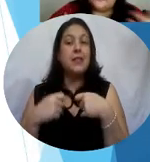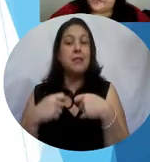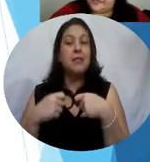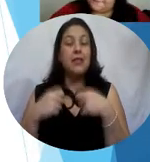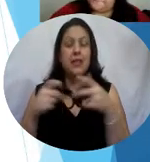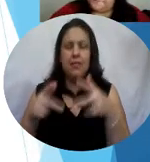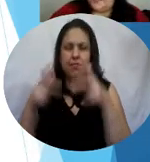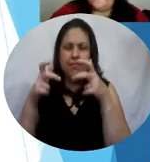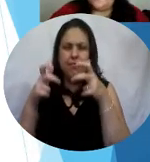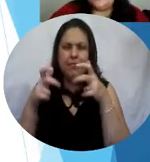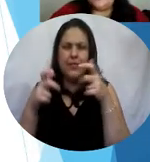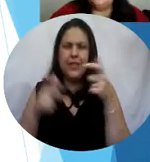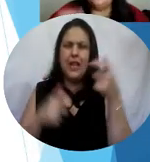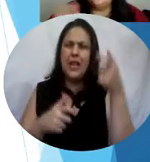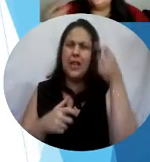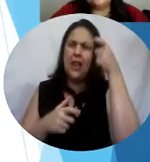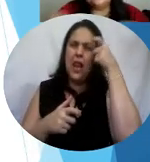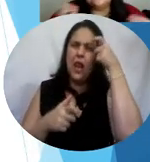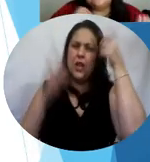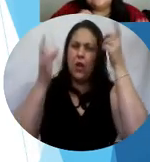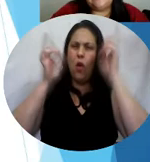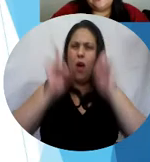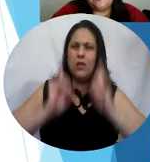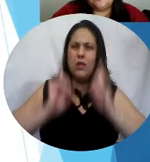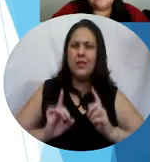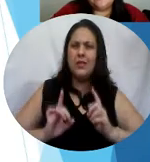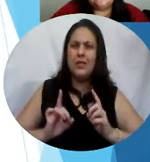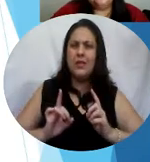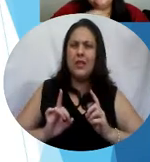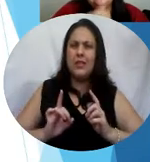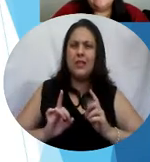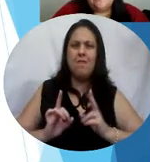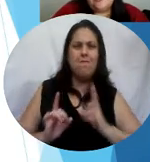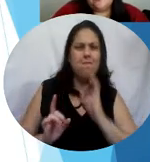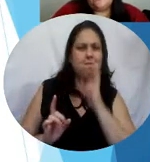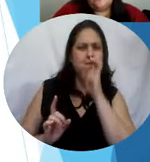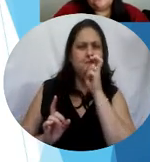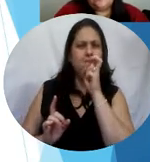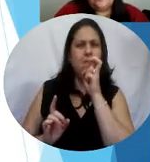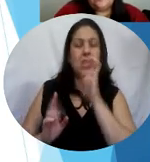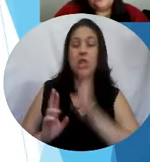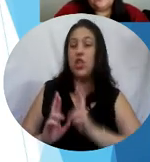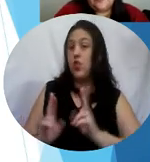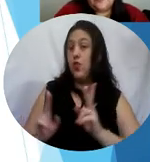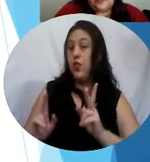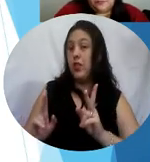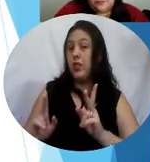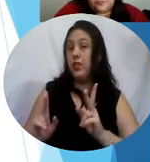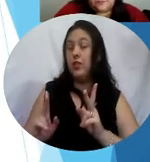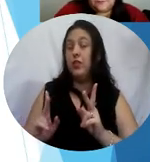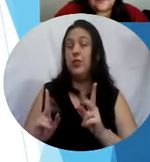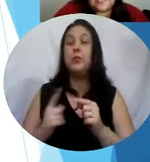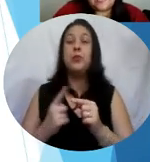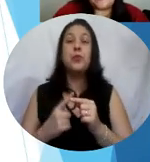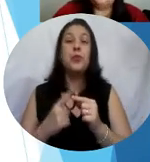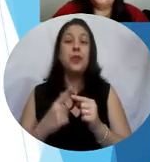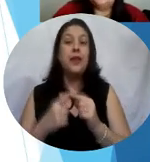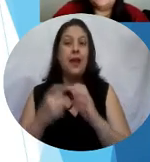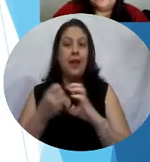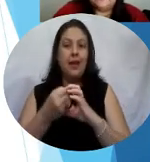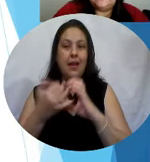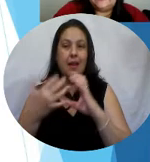intelectual severa. Por quê? Porque algumas características se assemelham ao transtorno do espectro do autismo,